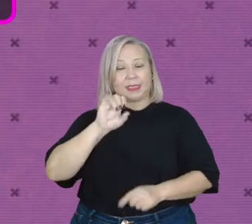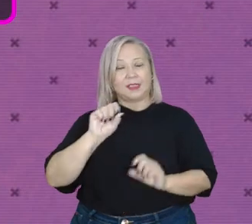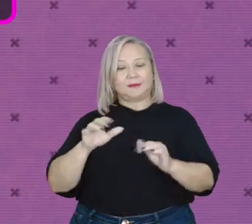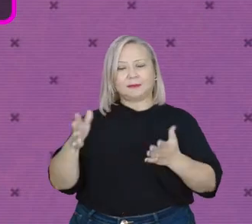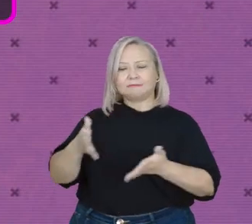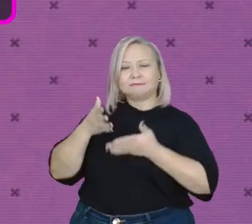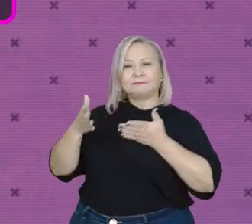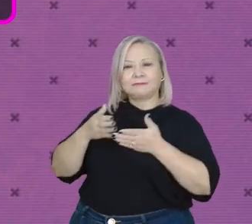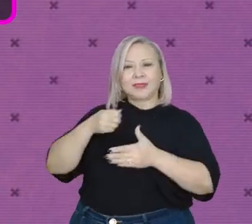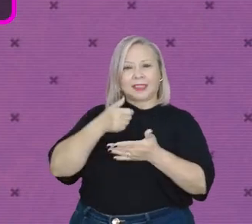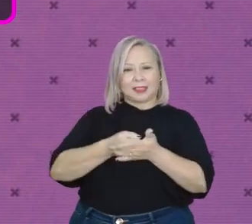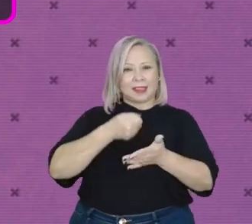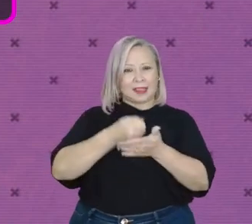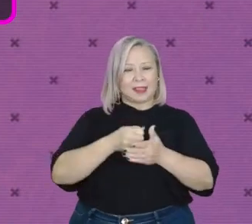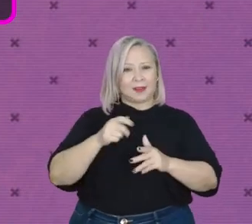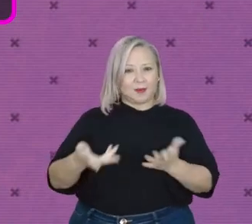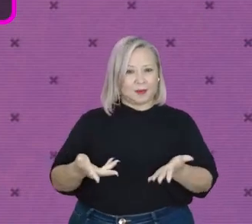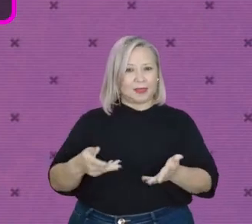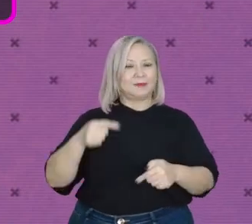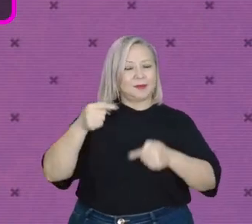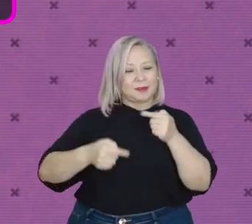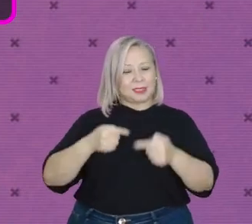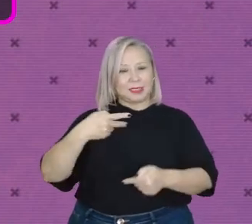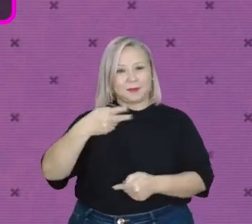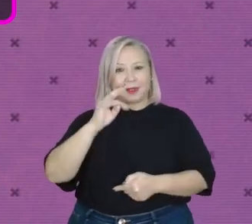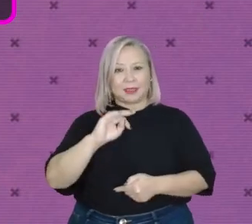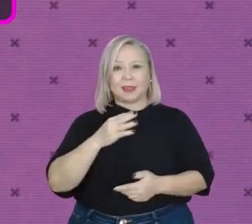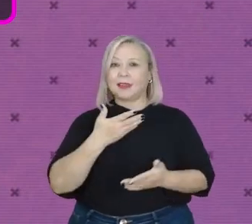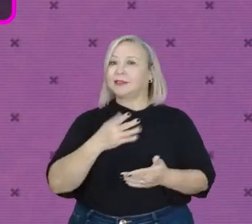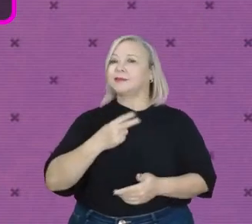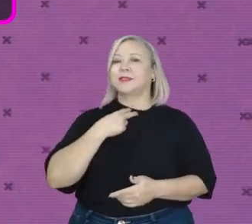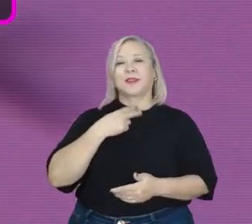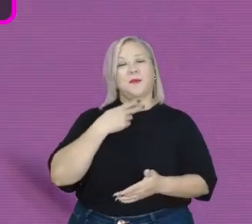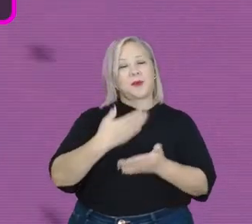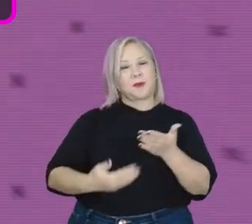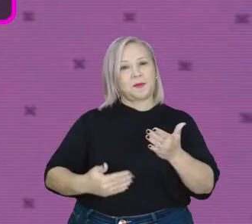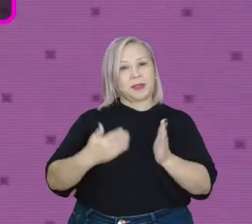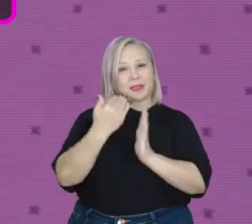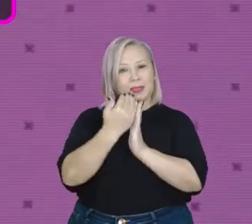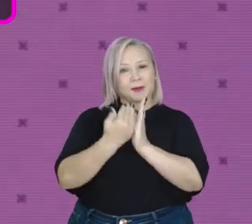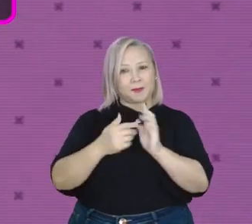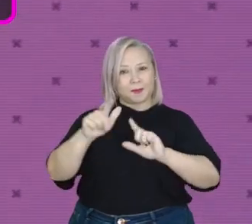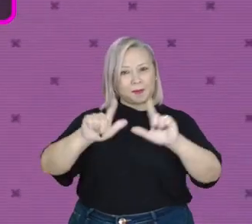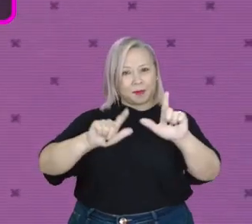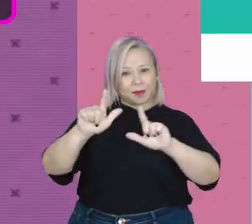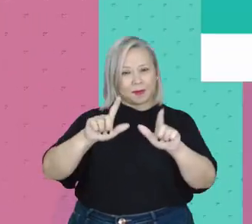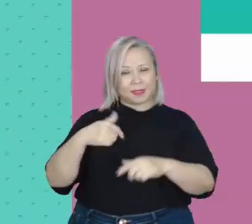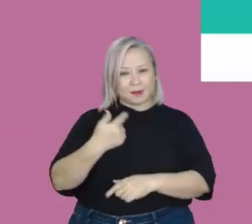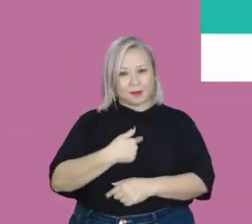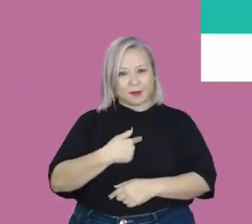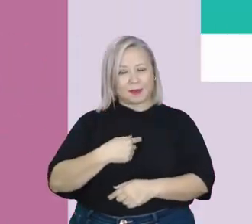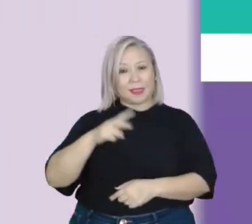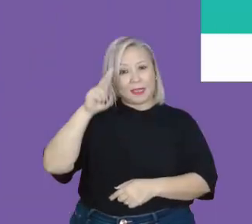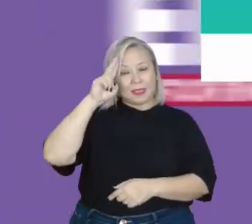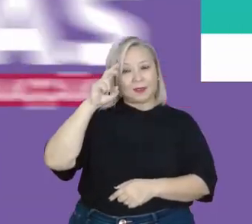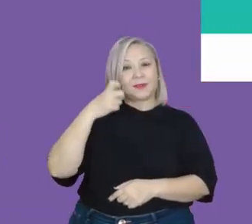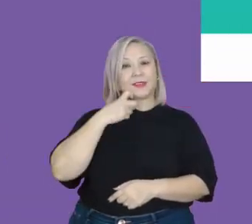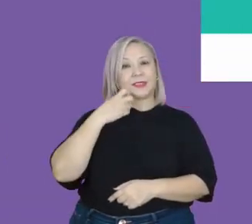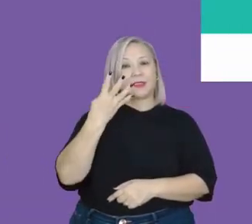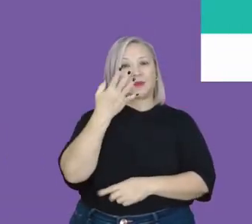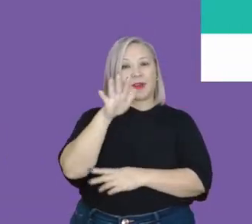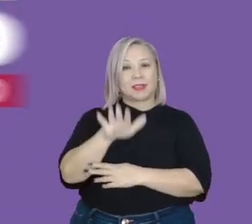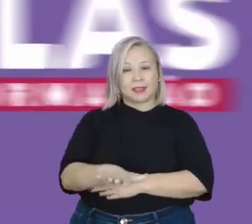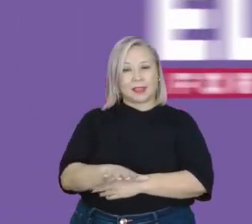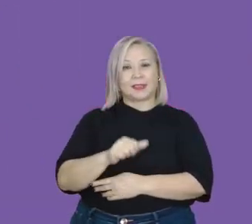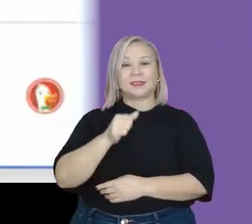na luta política das petistas, não perca a nossa programação de segunda a sexta-feira, sempre às 4 da tarde. E